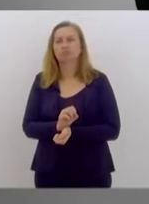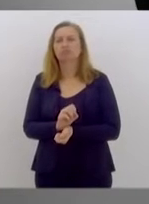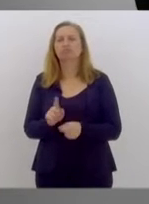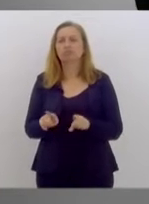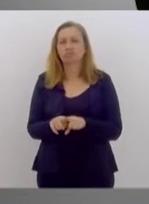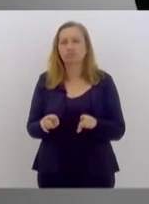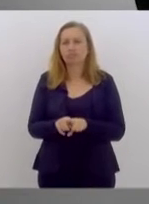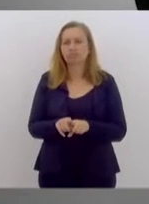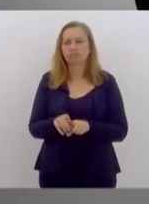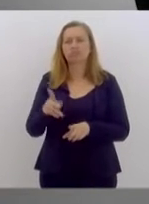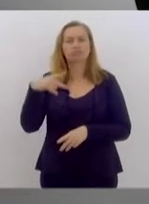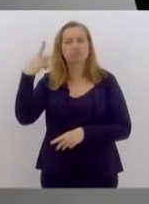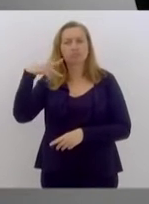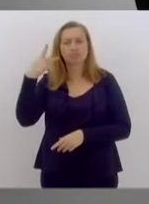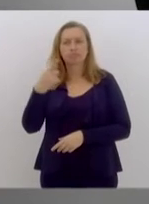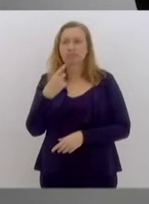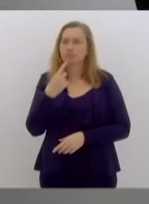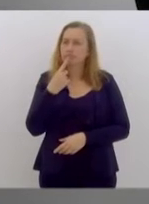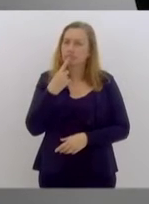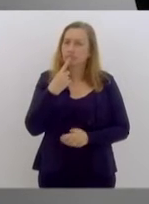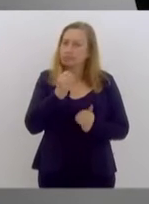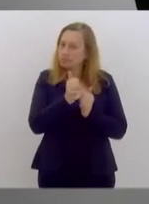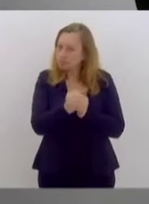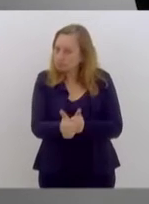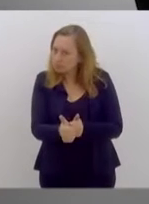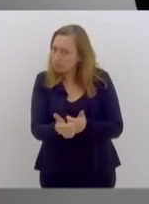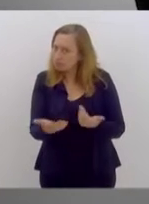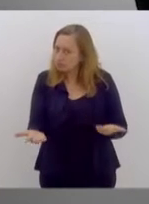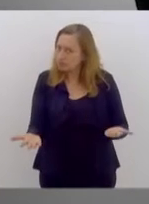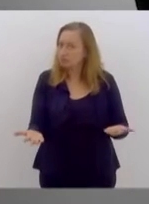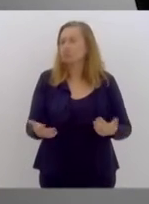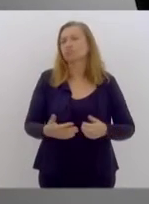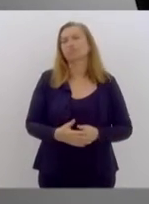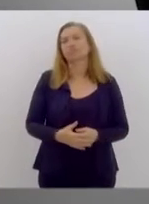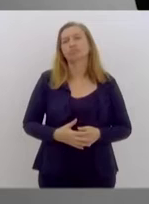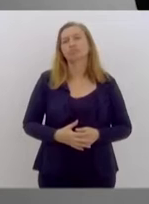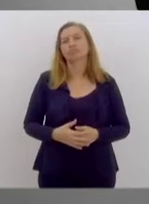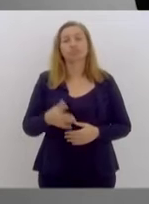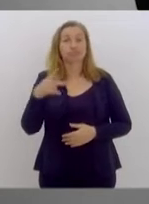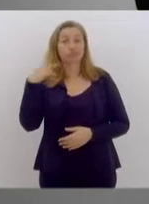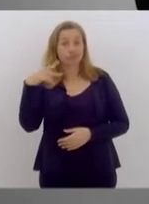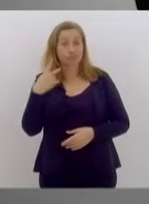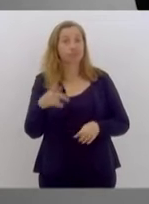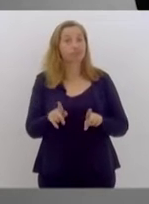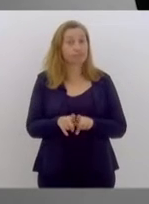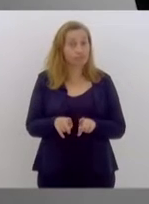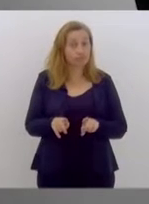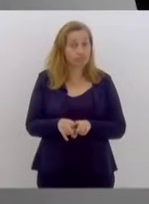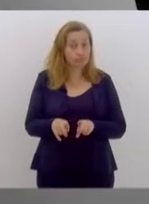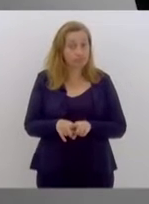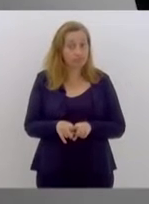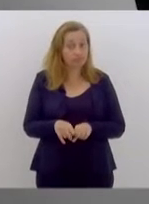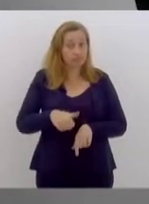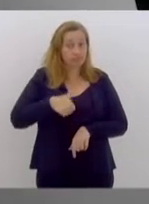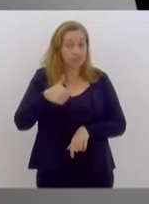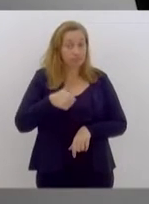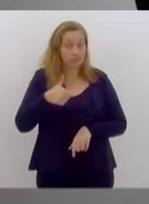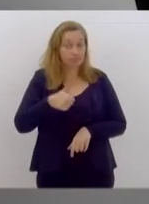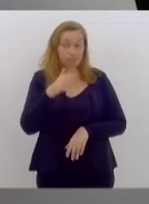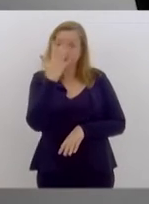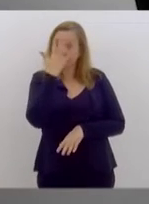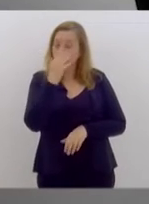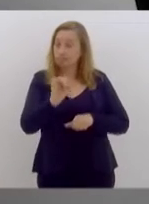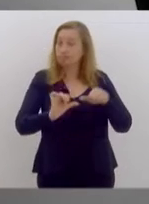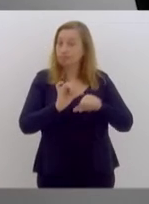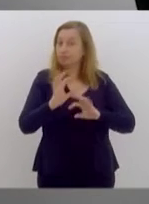acompanhando isso de perto né Espero porque Parlamento também primeiro de fevereiro muda sua